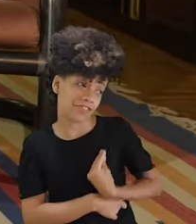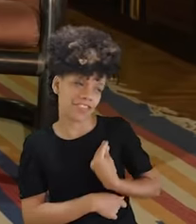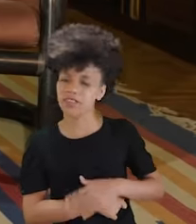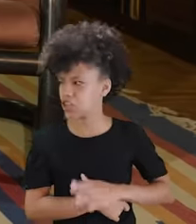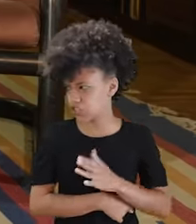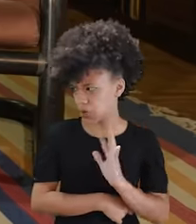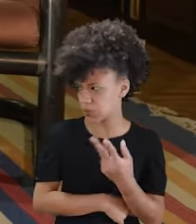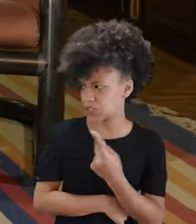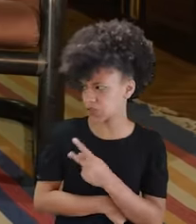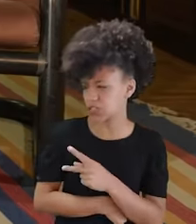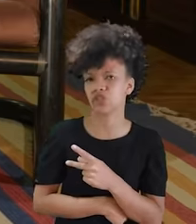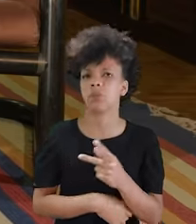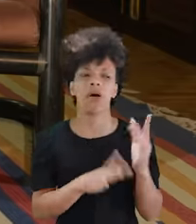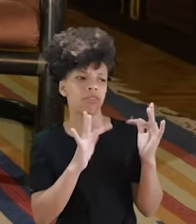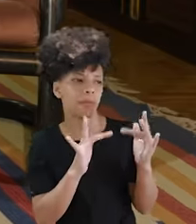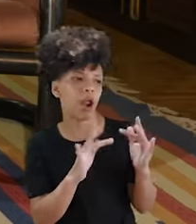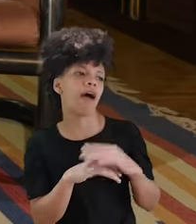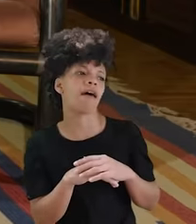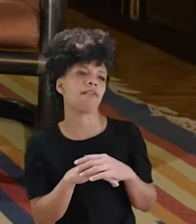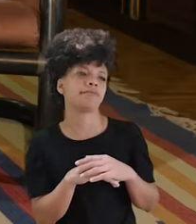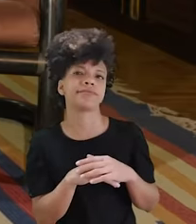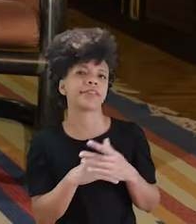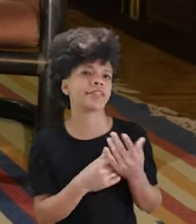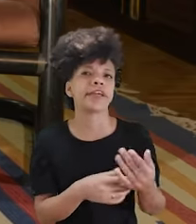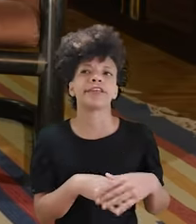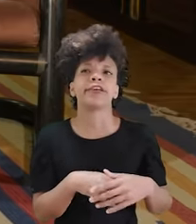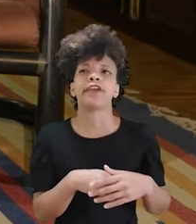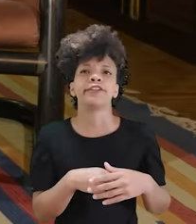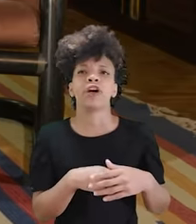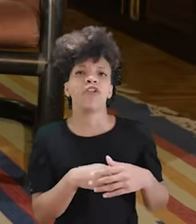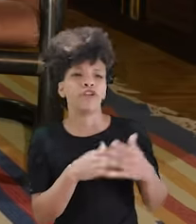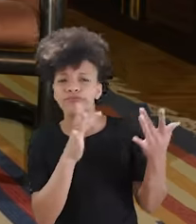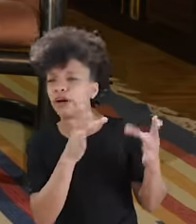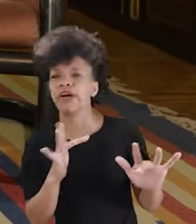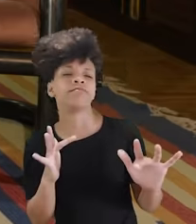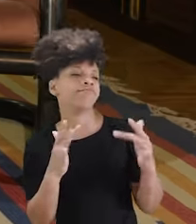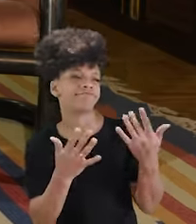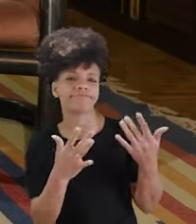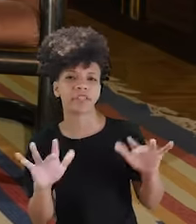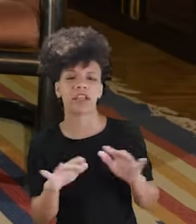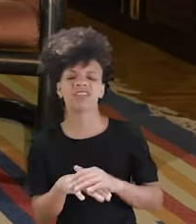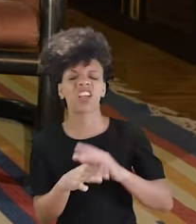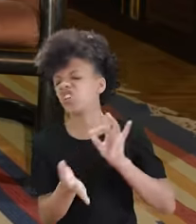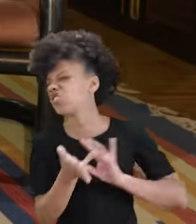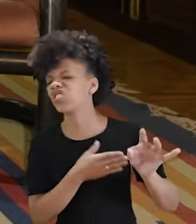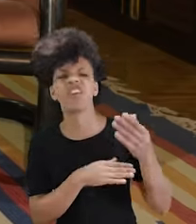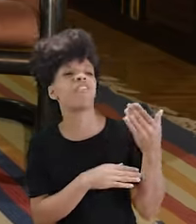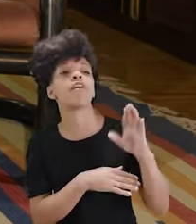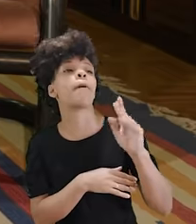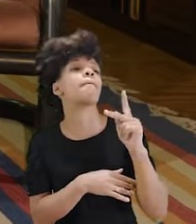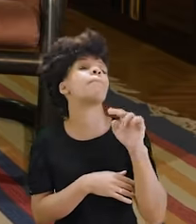correr já aconteceu com você de você ter ficado com um cara e o cara e para tomar um dia quer saber eu te odeio e agora vê se